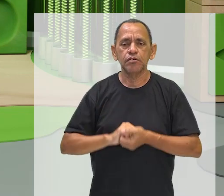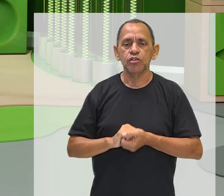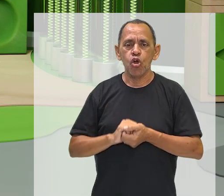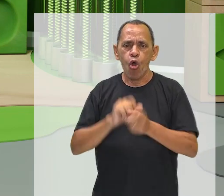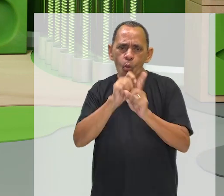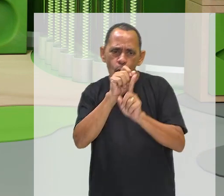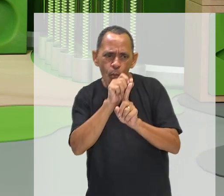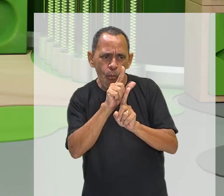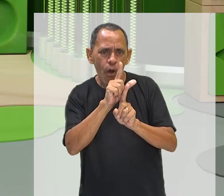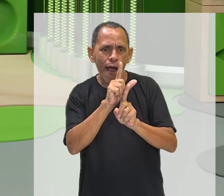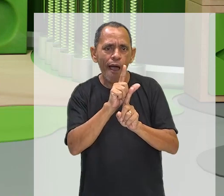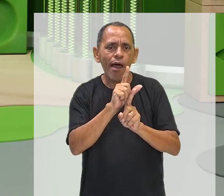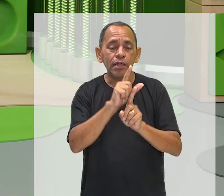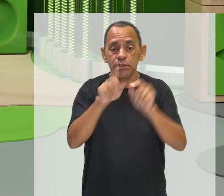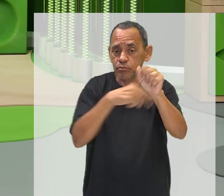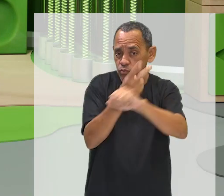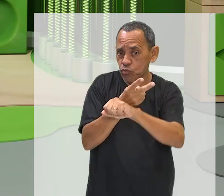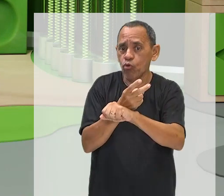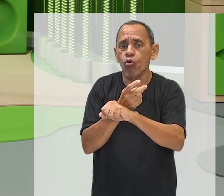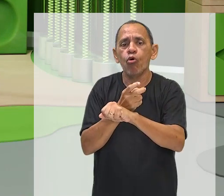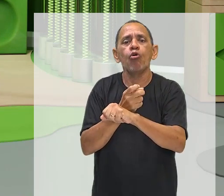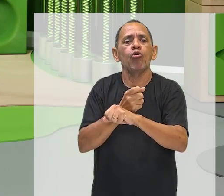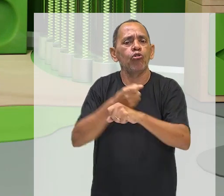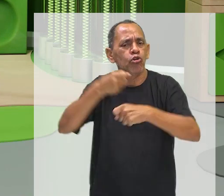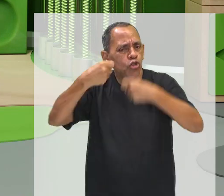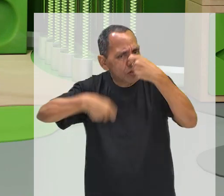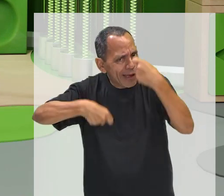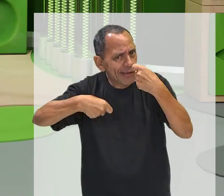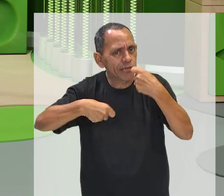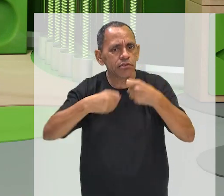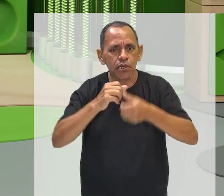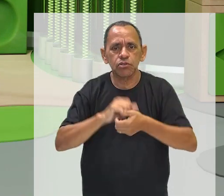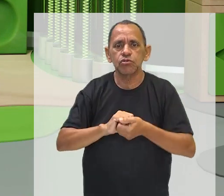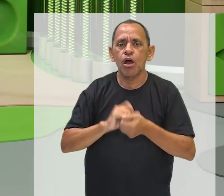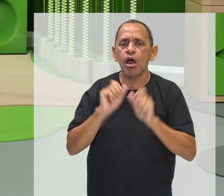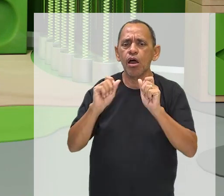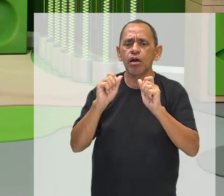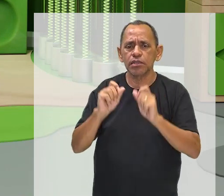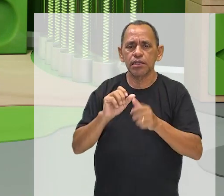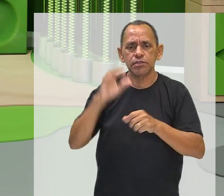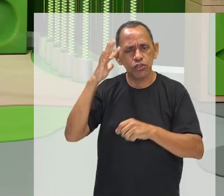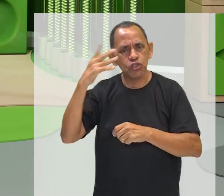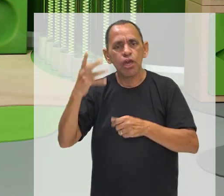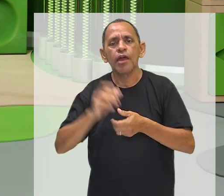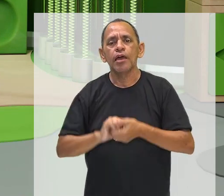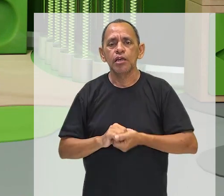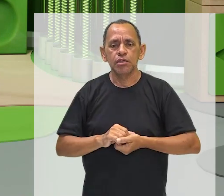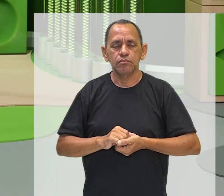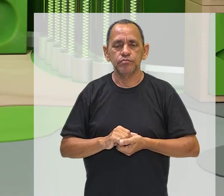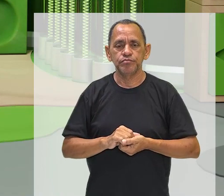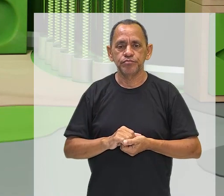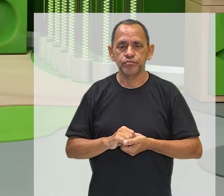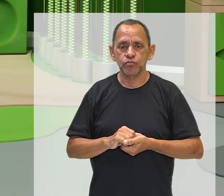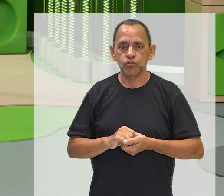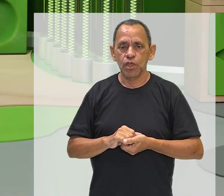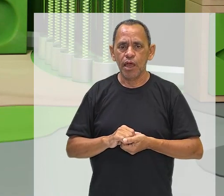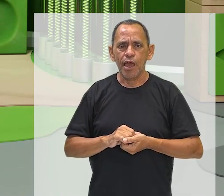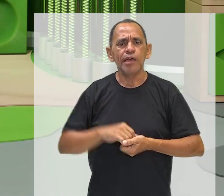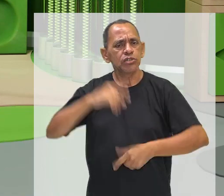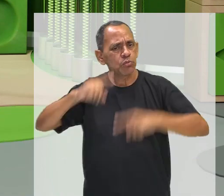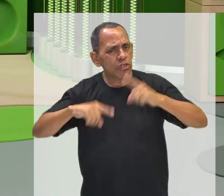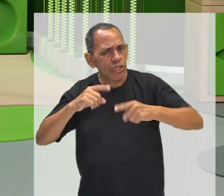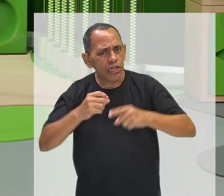esses órgãos internos, né? E nós falamos que os espermatozoides serão produzidos, né, ali nos